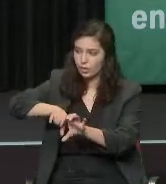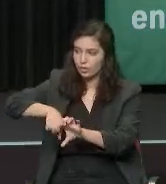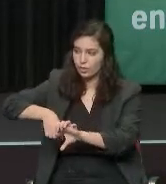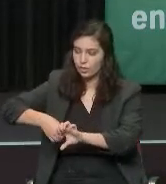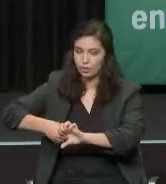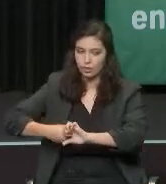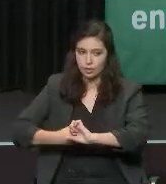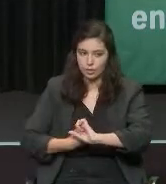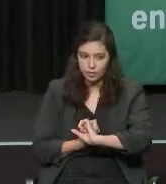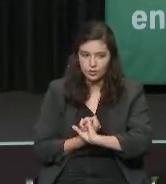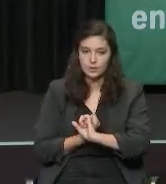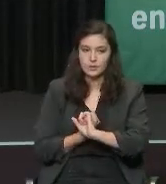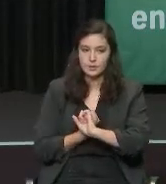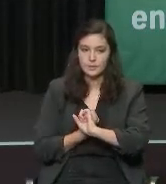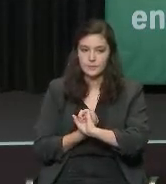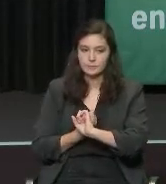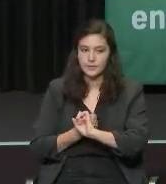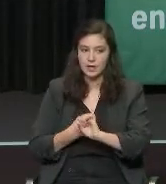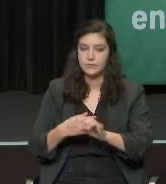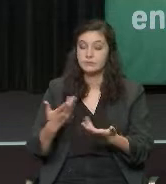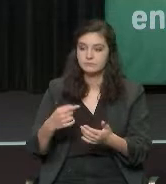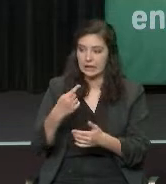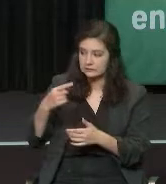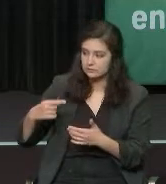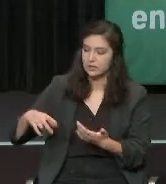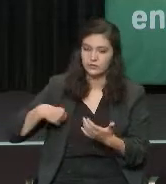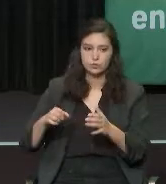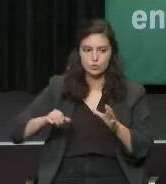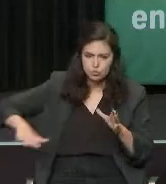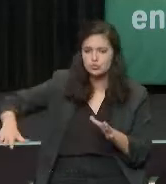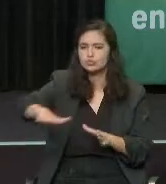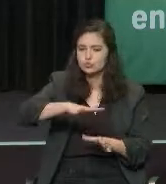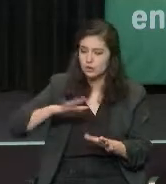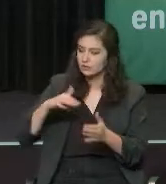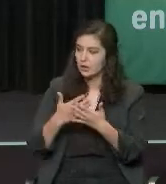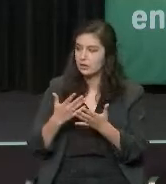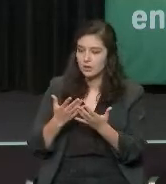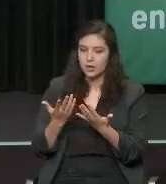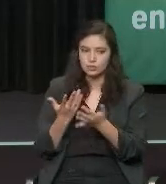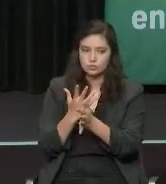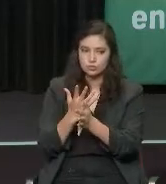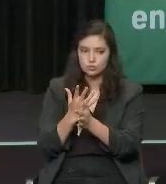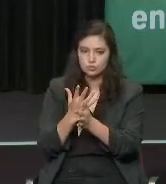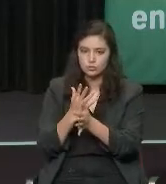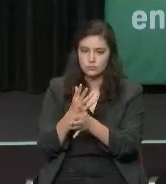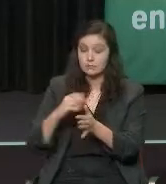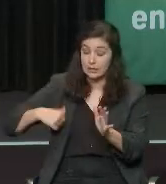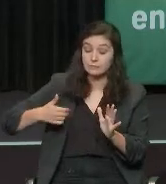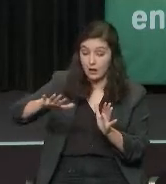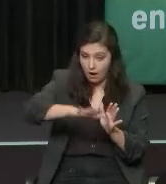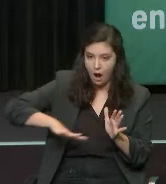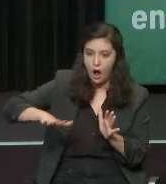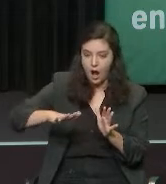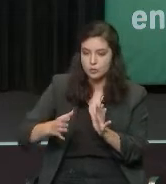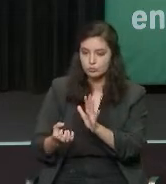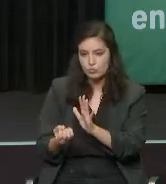trata-se de algumas áreas de floresta que foram atingidas começam